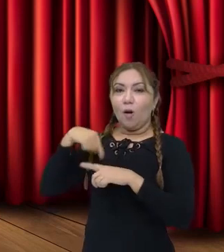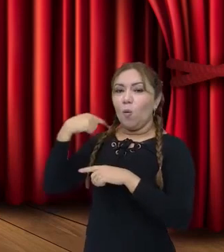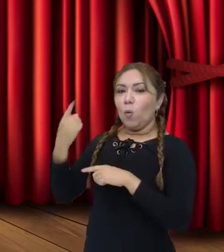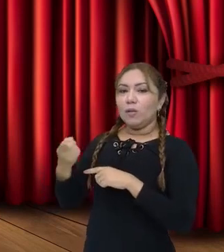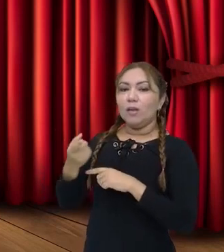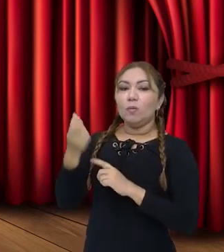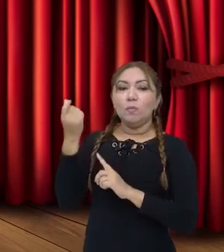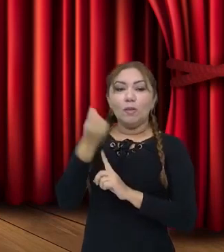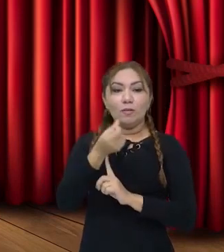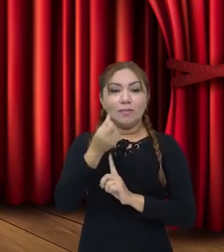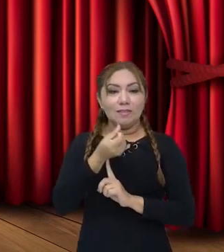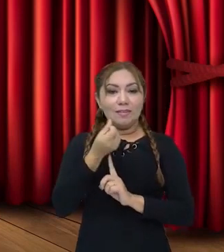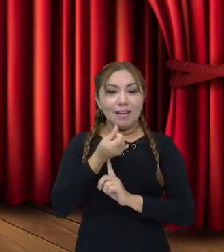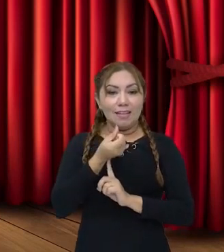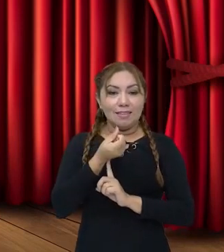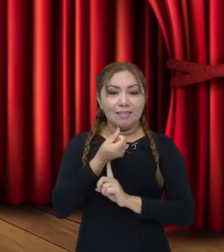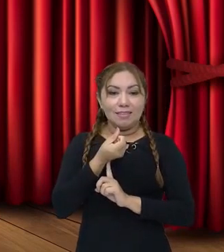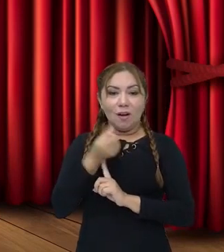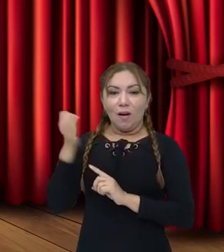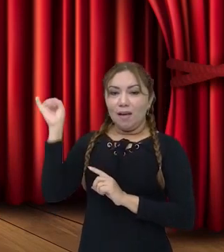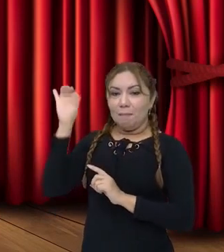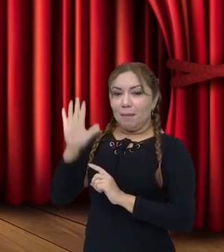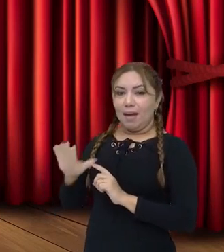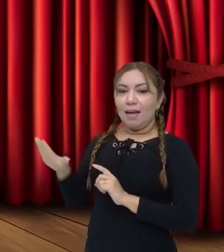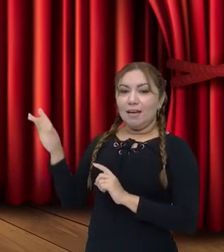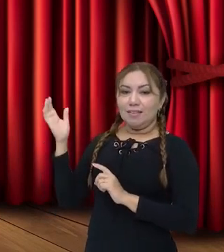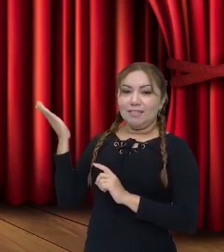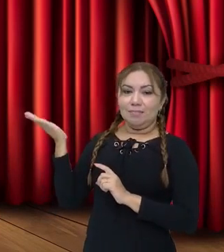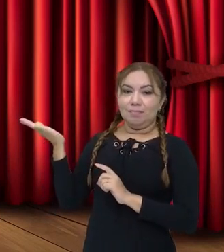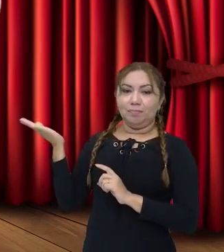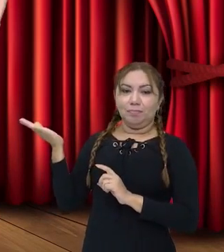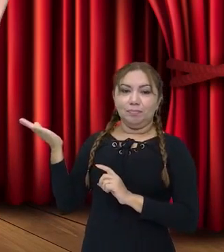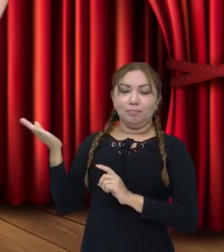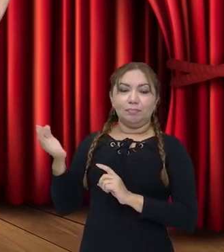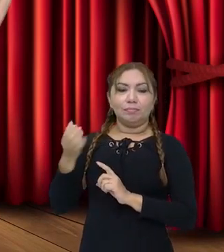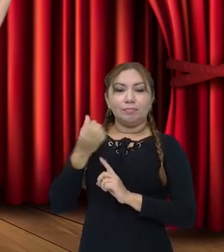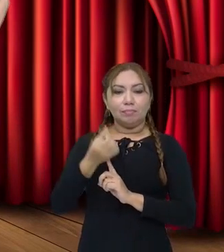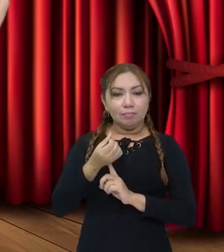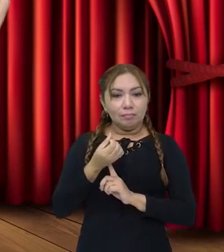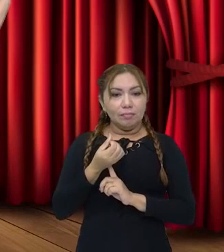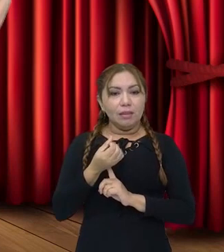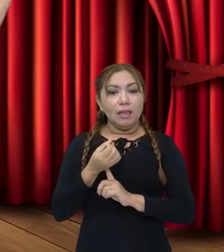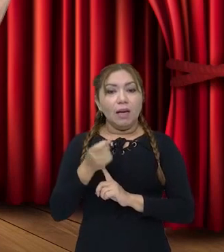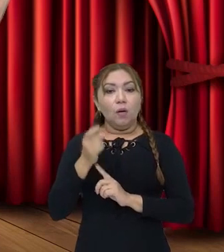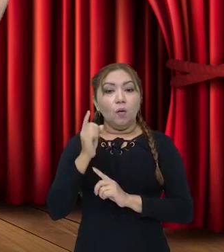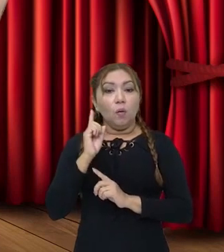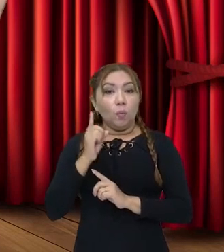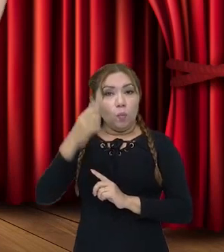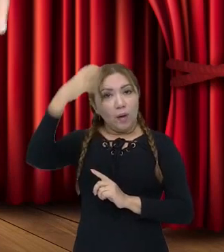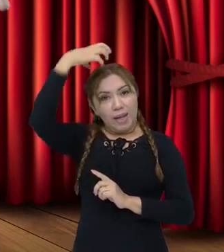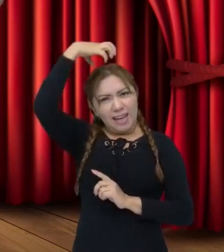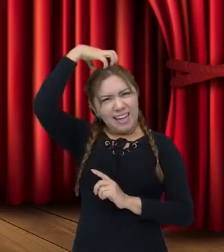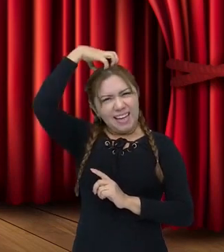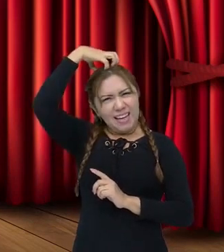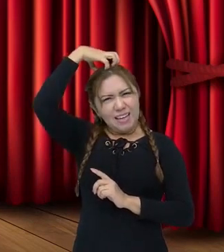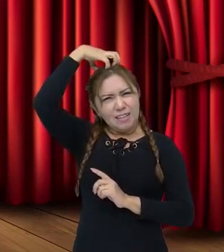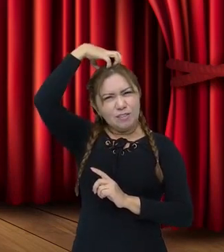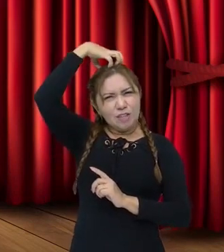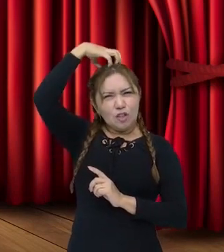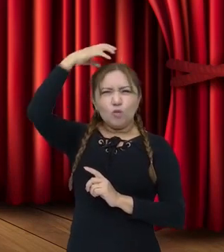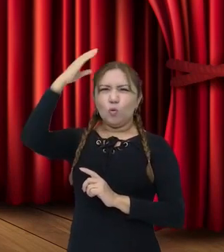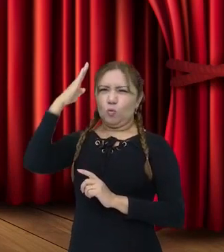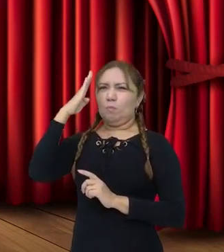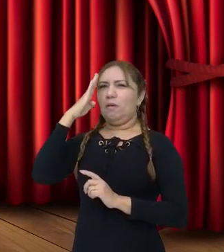imagem, que é a imagem 6, que está bem aqui, ó. Estão vendo? A imagem 6 é o rei